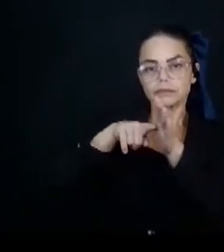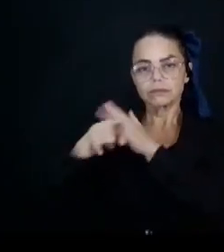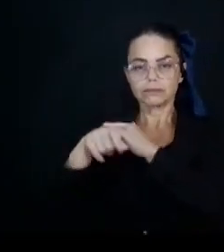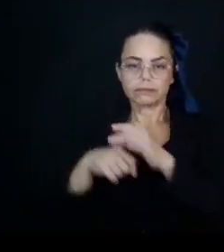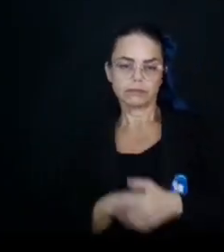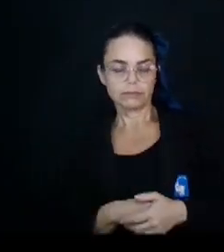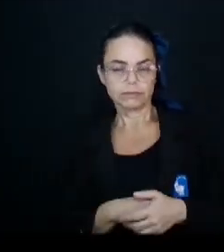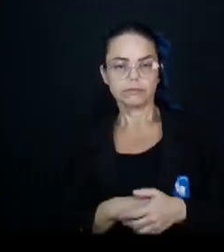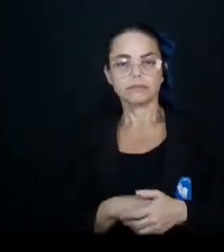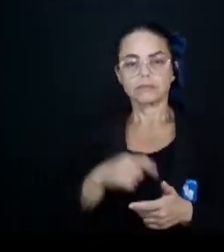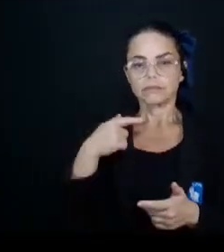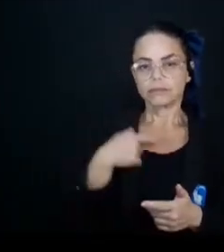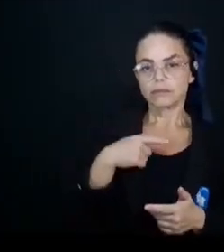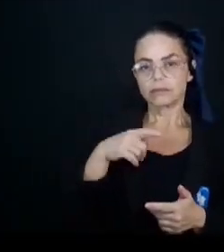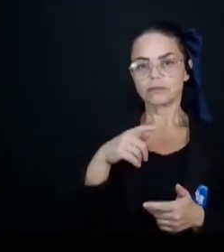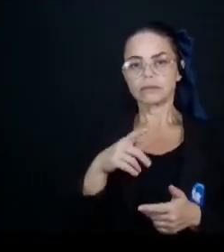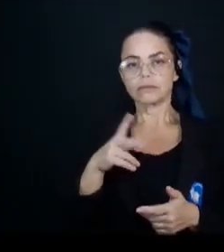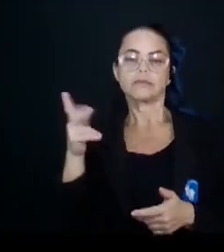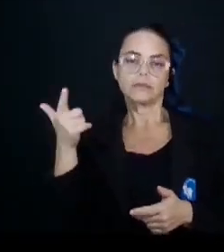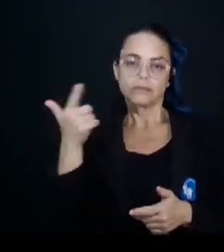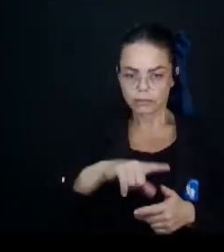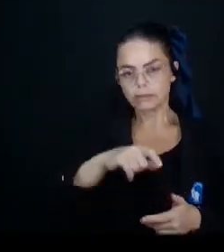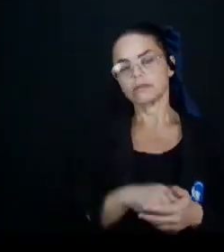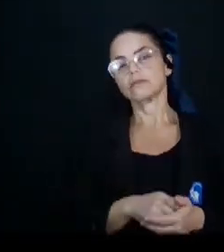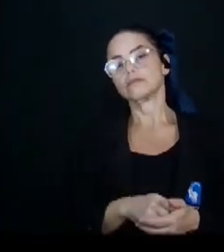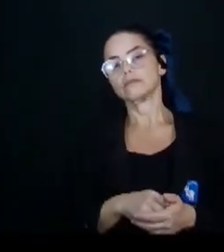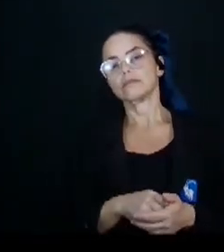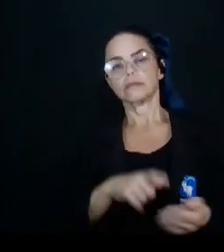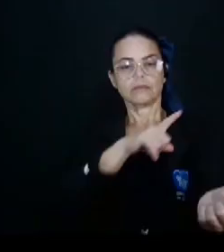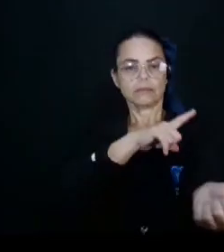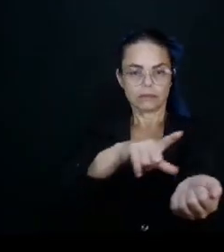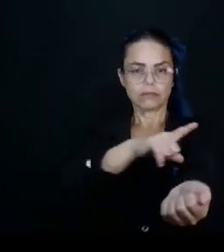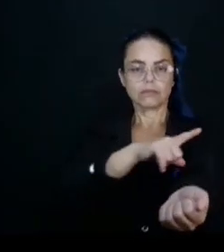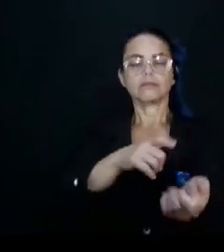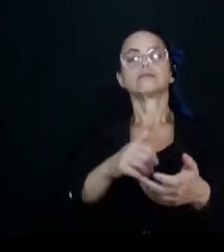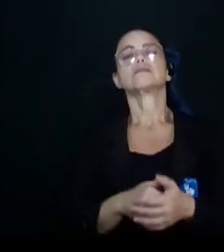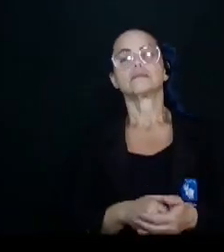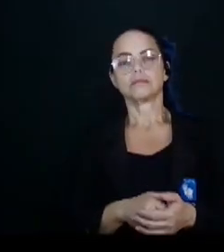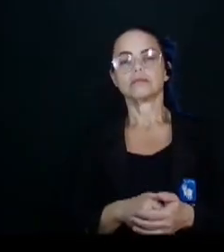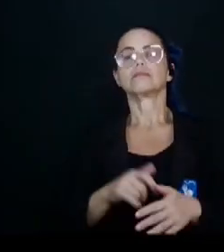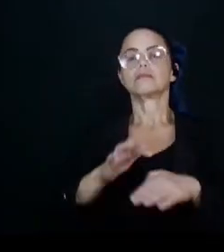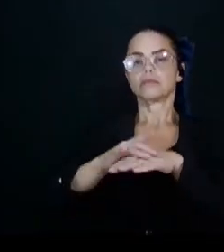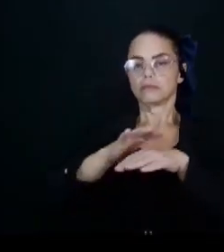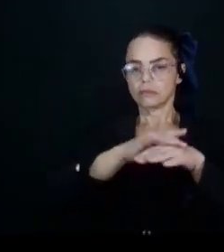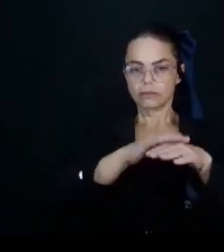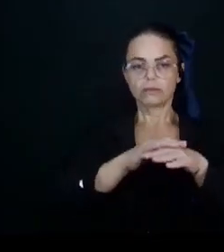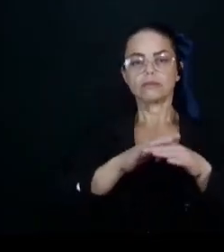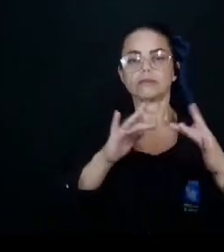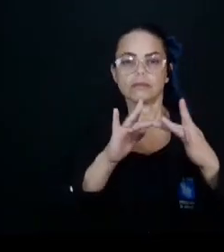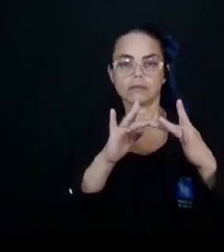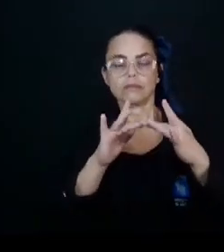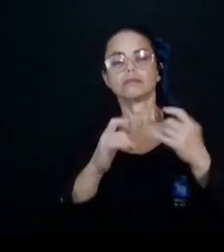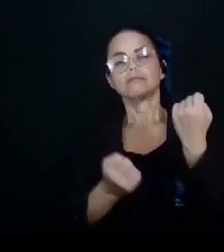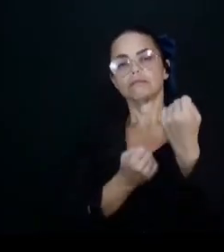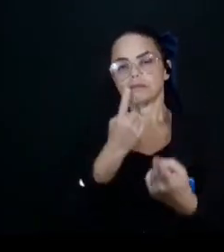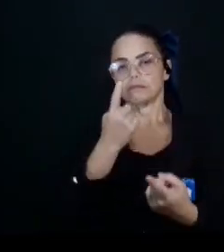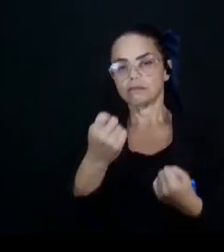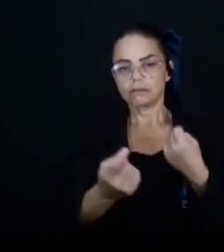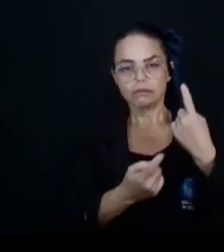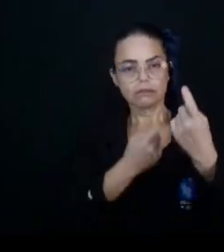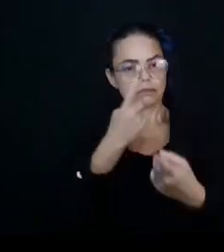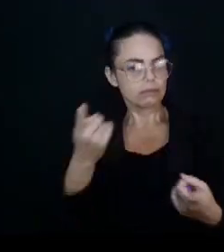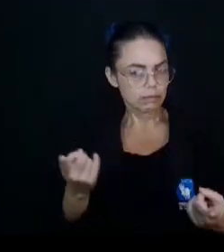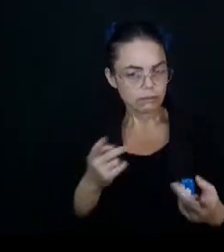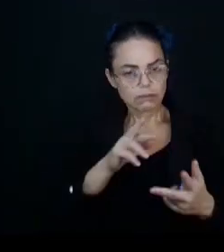Então, novamente, as leucemias, ainda bem, são doenças relativamente raras, né, mais raras do que outras doenças